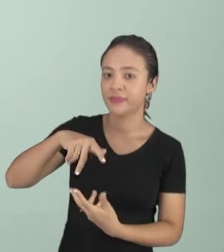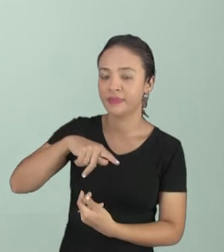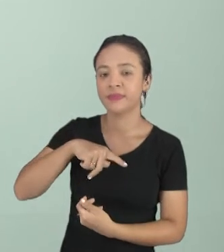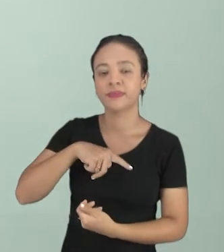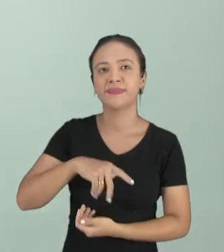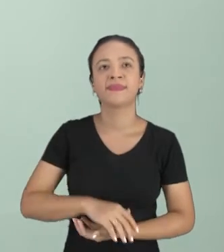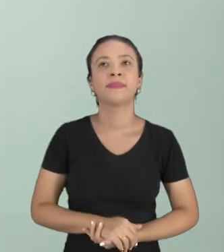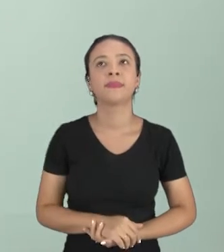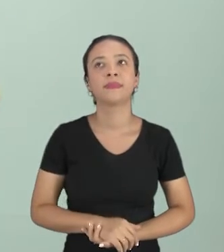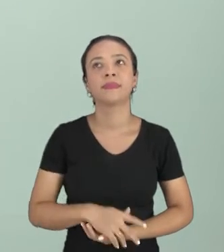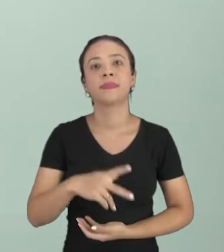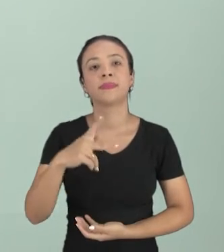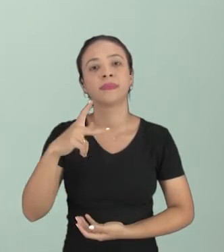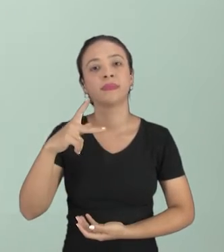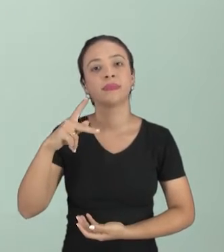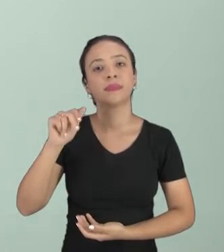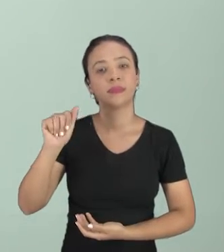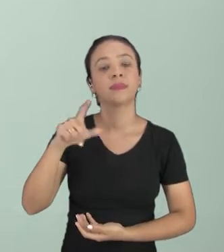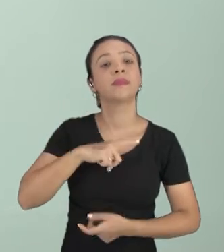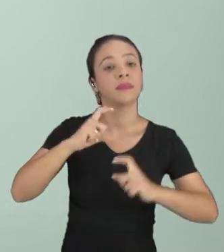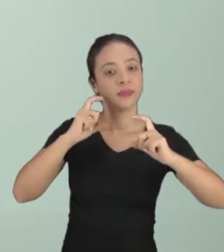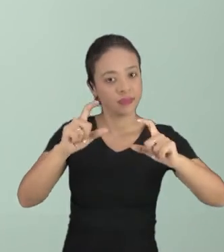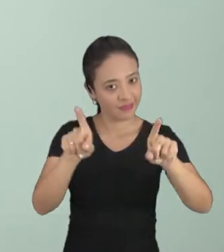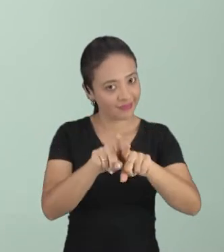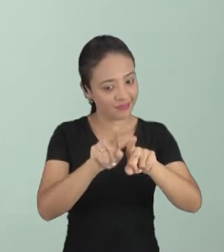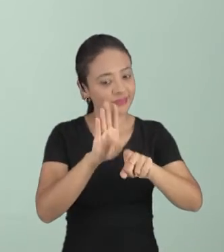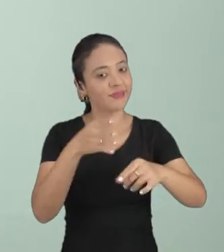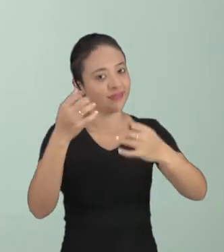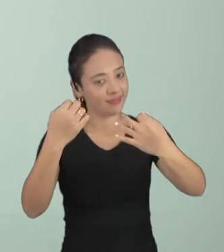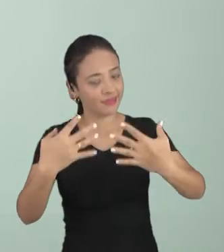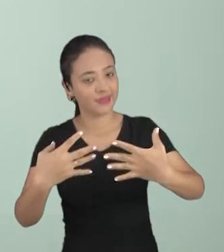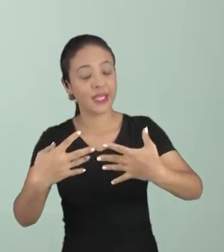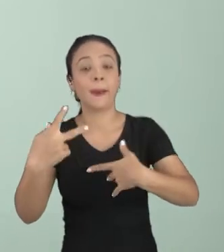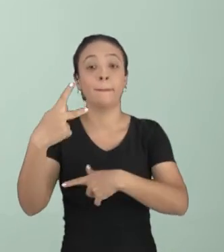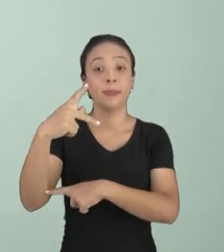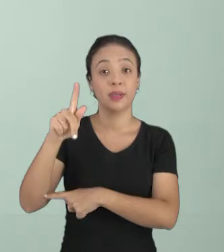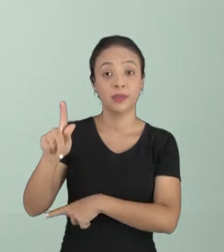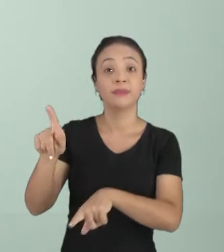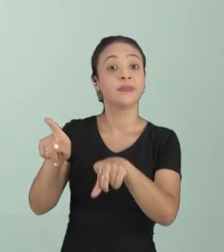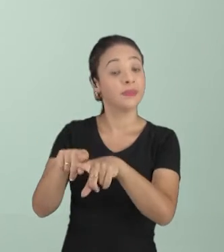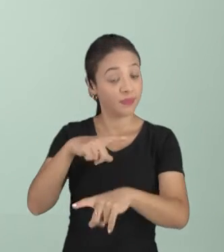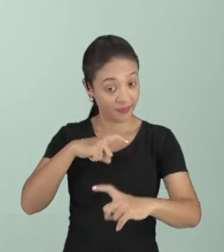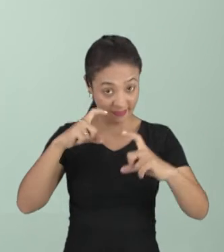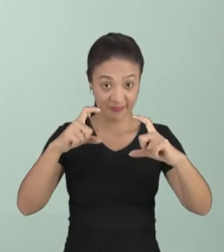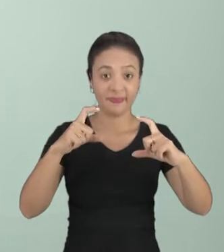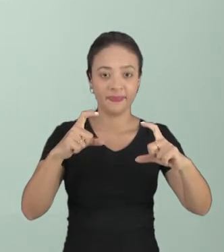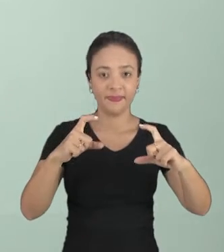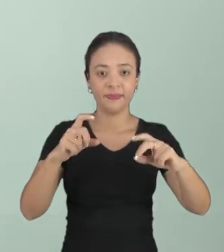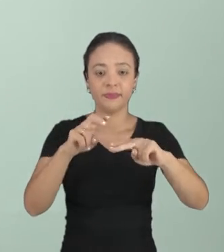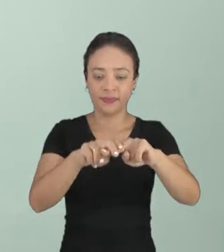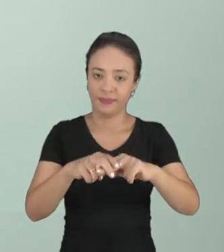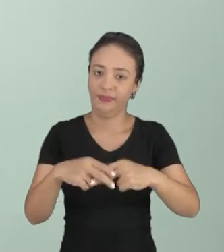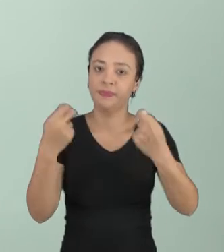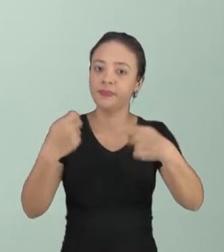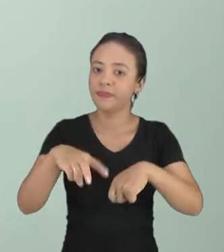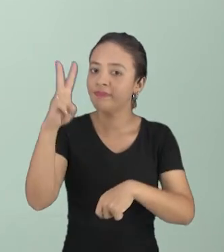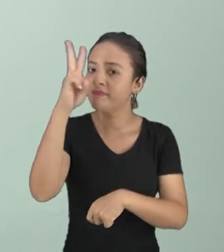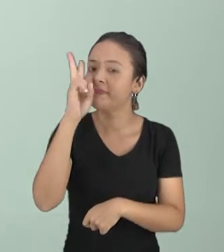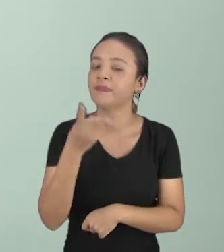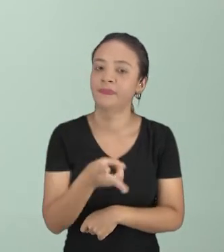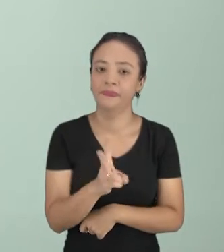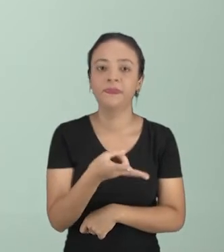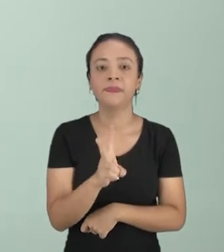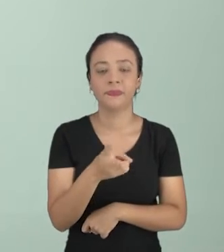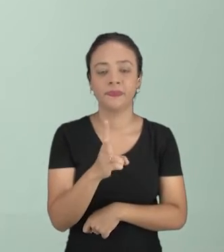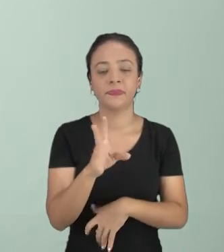diz, na PA tem uma fórmula geral, na PG também tem uma fórmula, então devemos lembrar sempre.